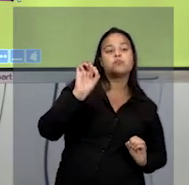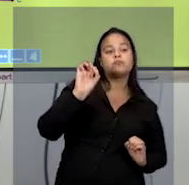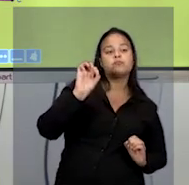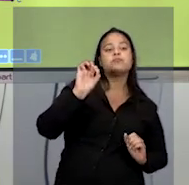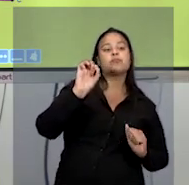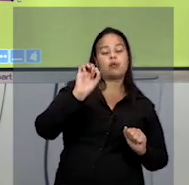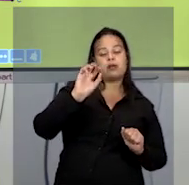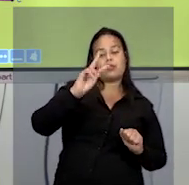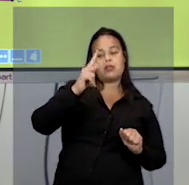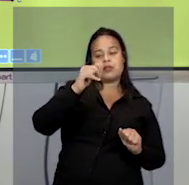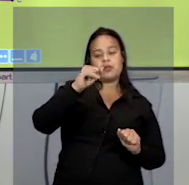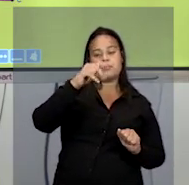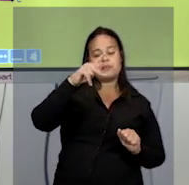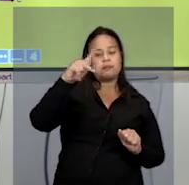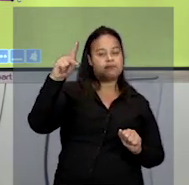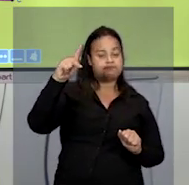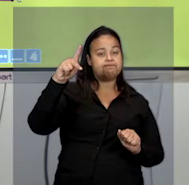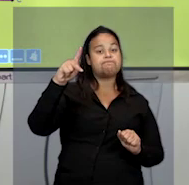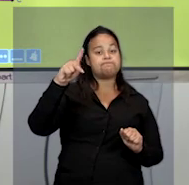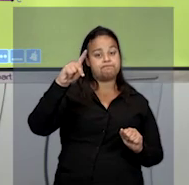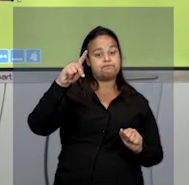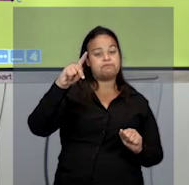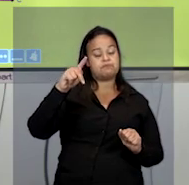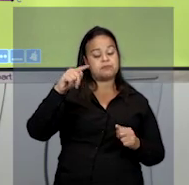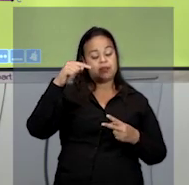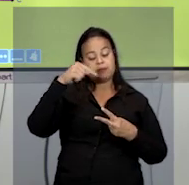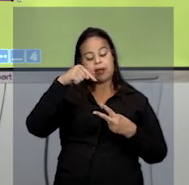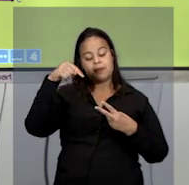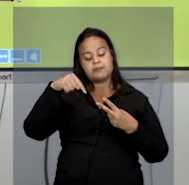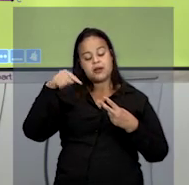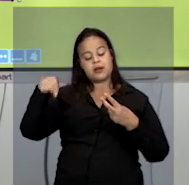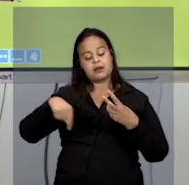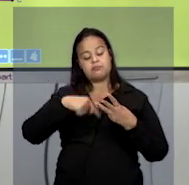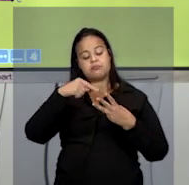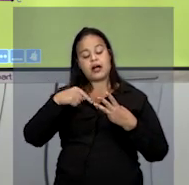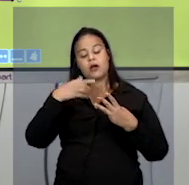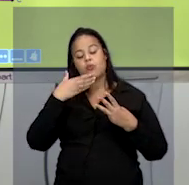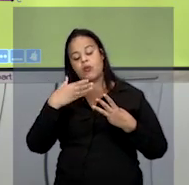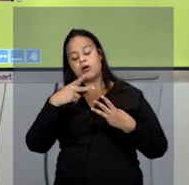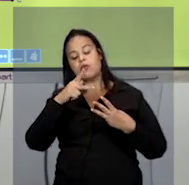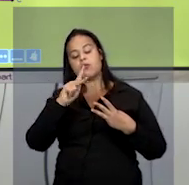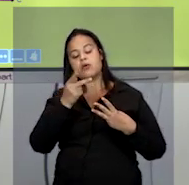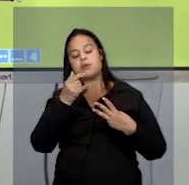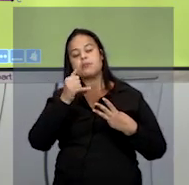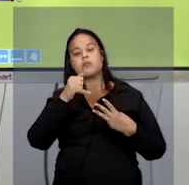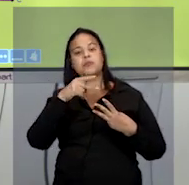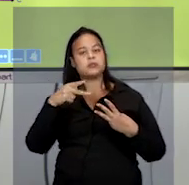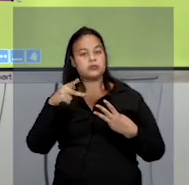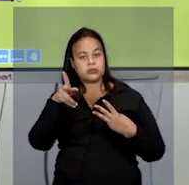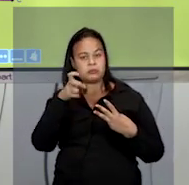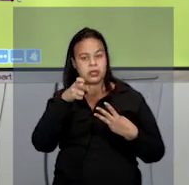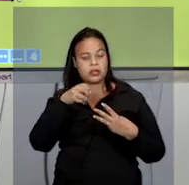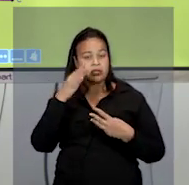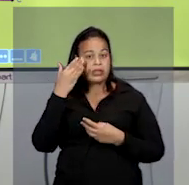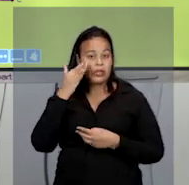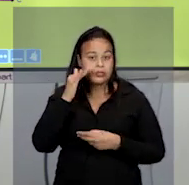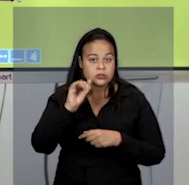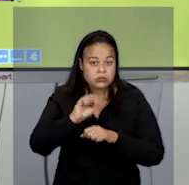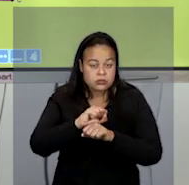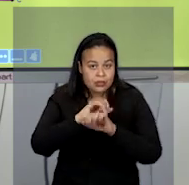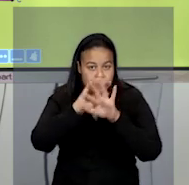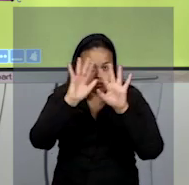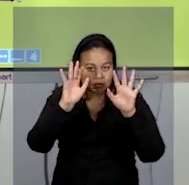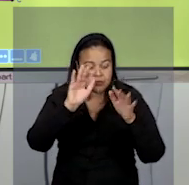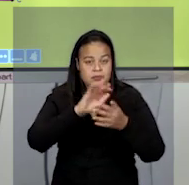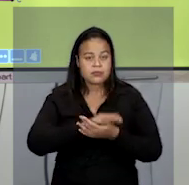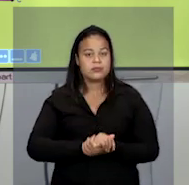hipotenusa. Então, tem 3 maneiras de verificar quem seria a minha hipotenusa. Entendido? Então,